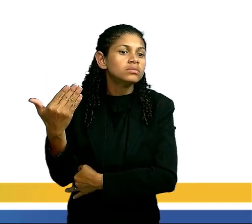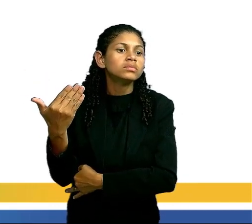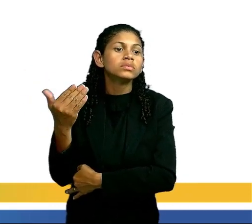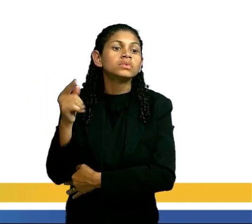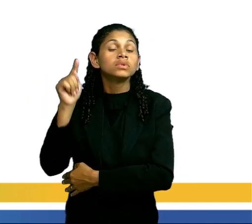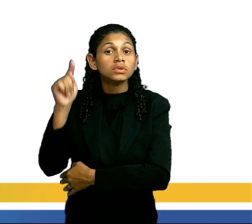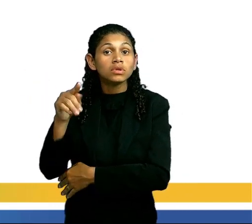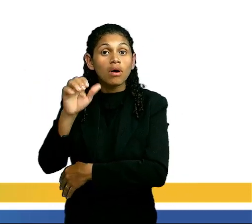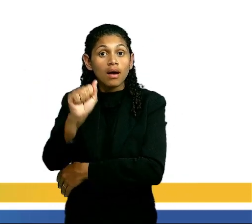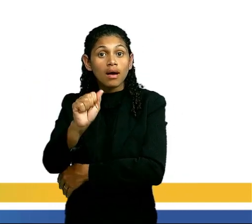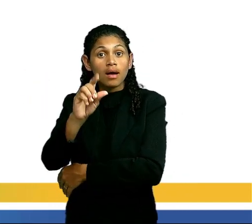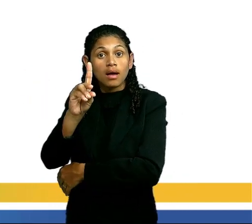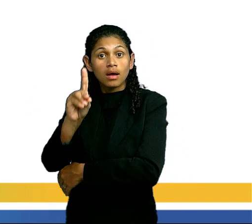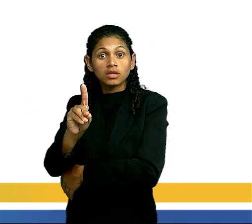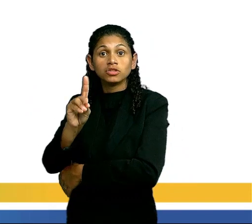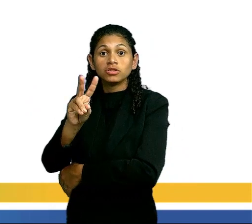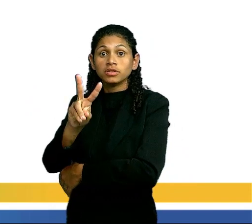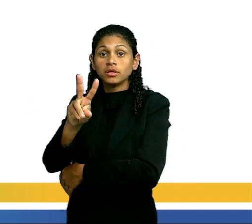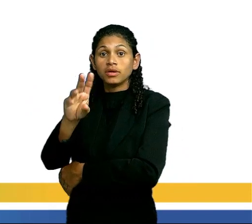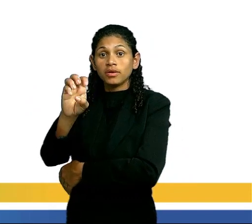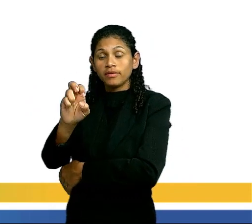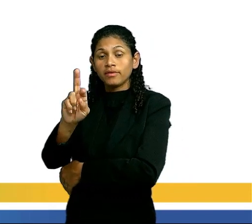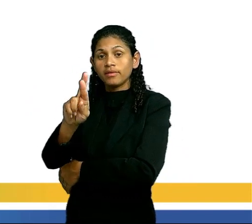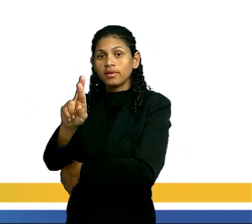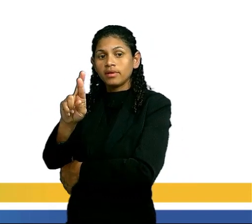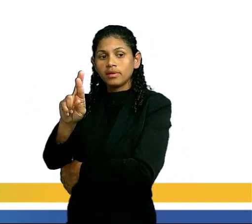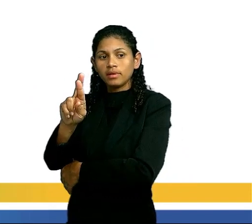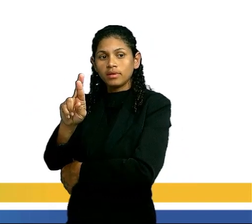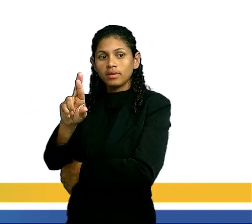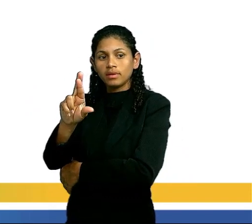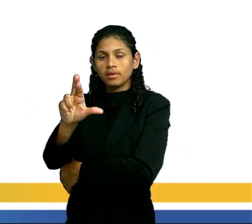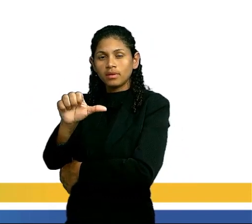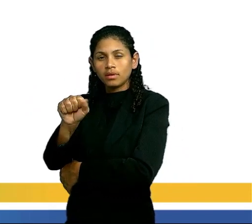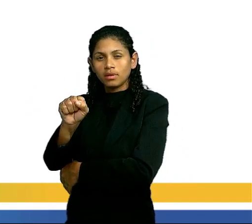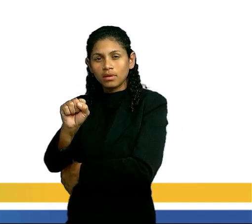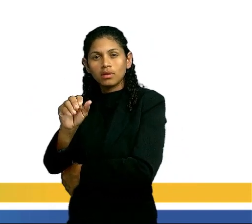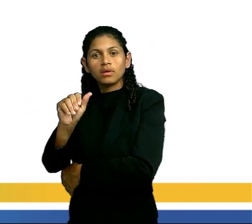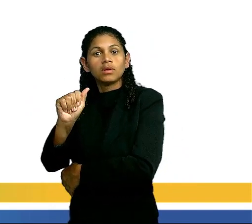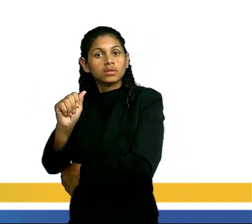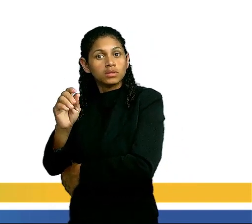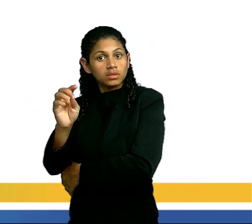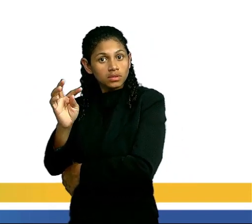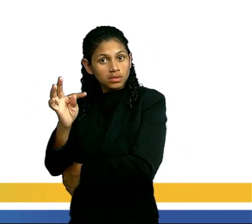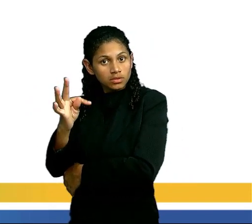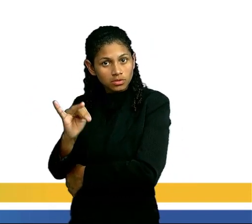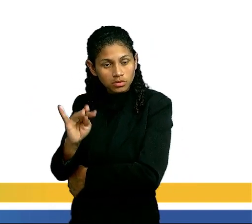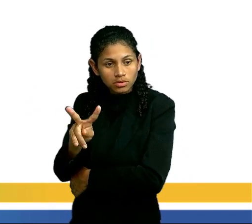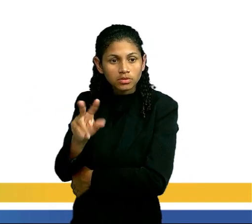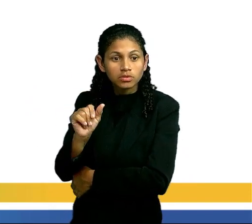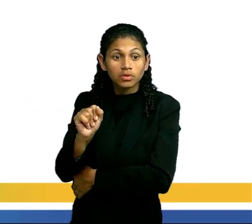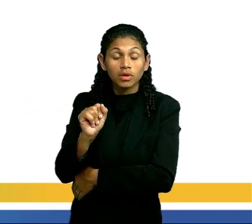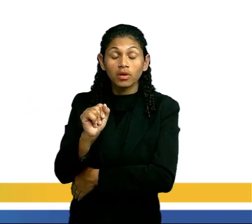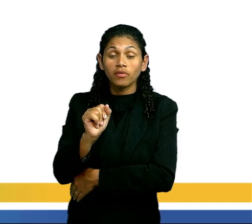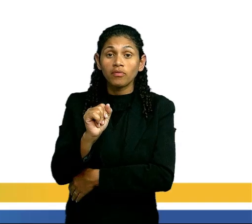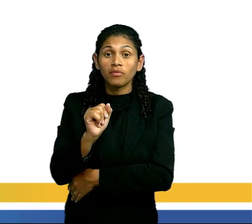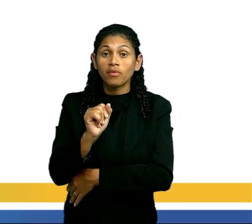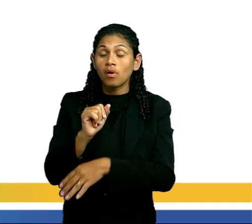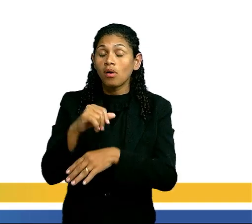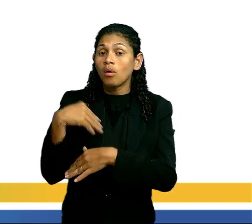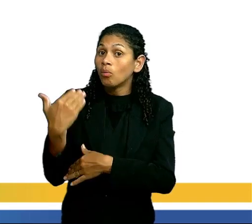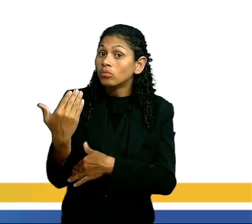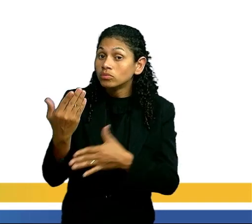quando equivalem a mas. Então você pode fazer essa pequena substituição. Se ela fez